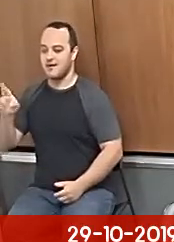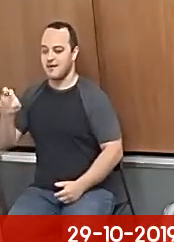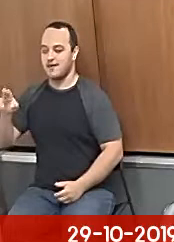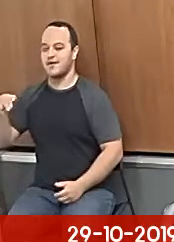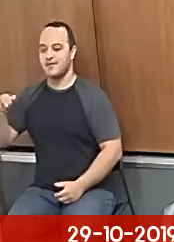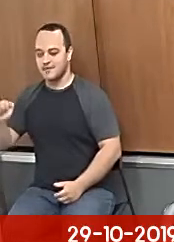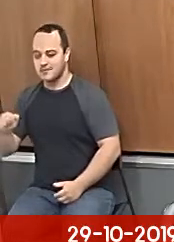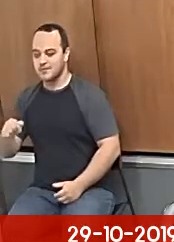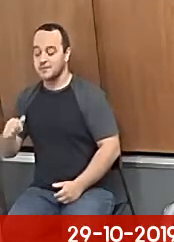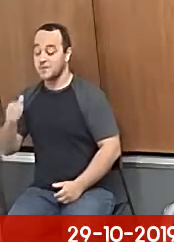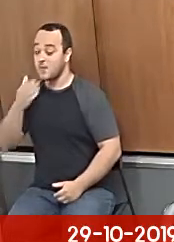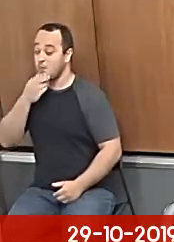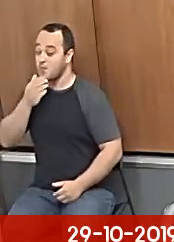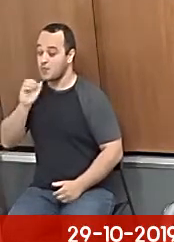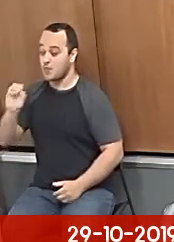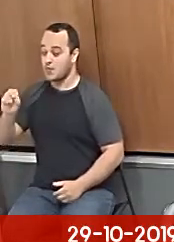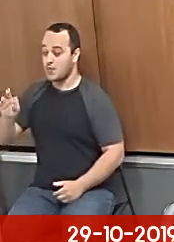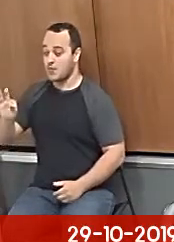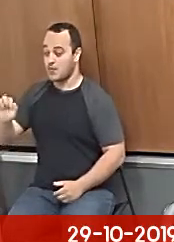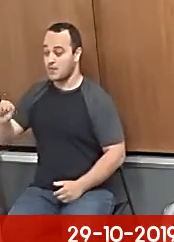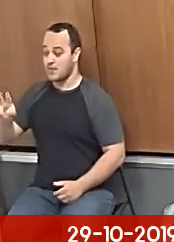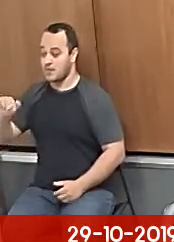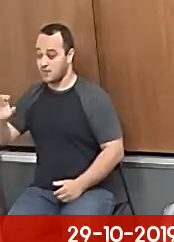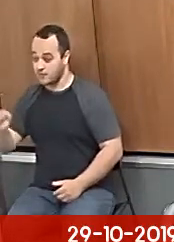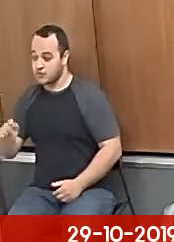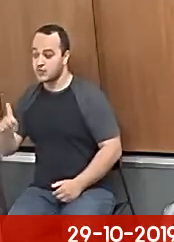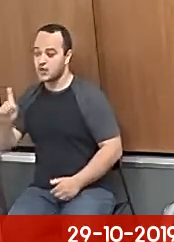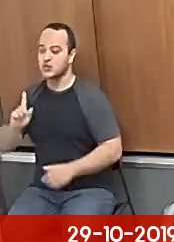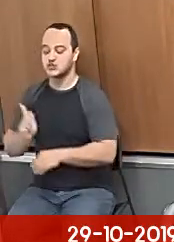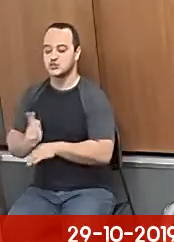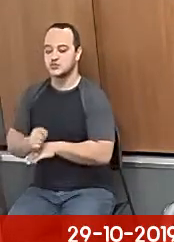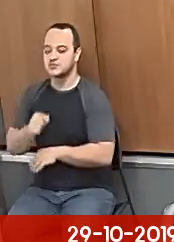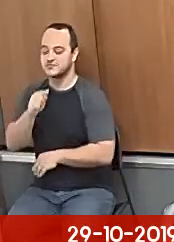que é o Otávio, viu, né? O Otávio Oliveira, que é gerente da